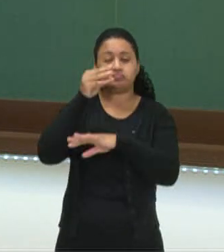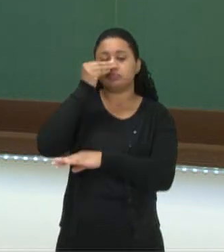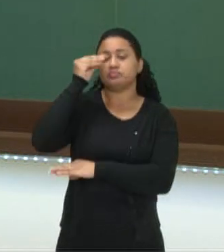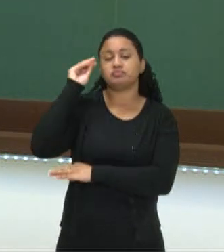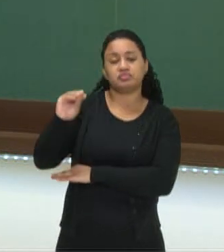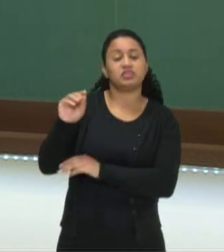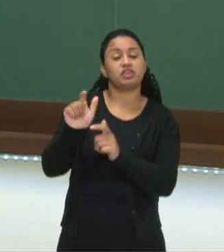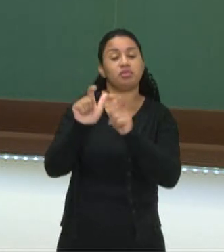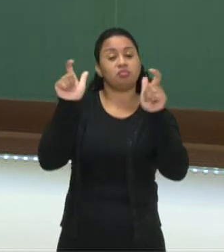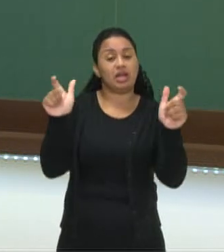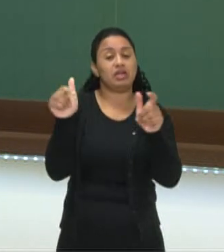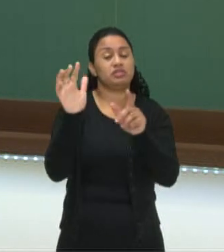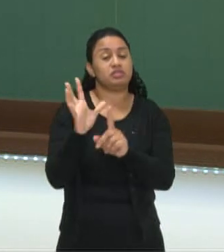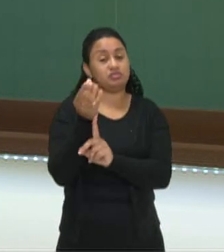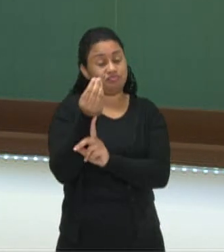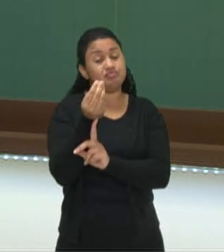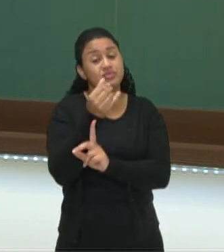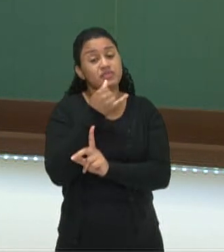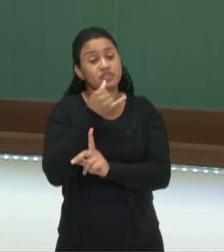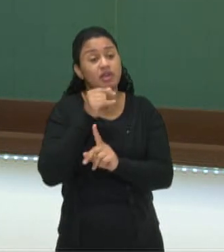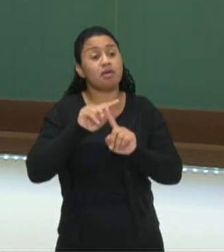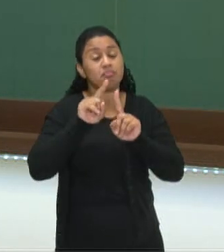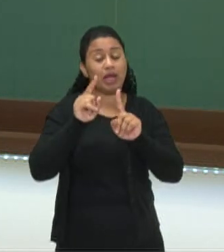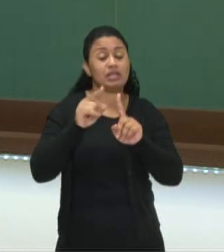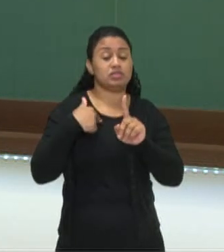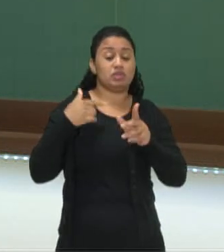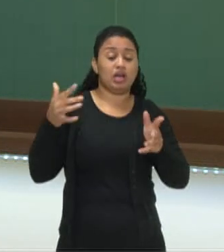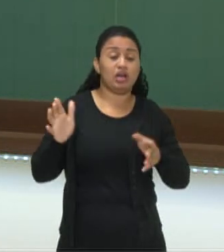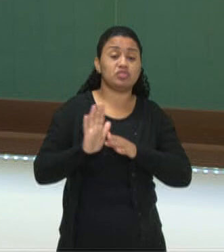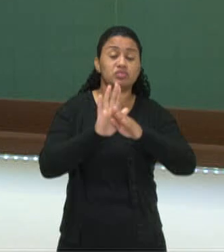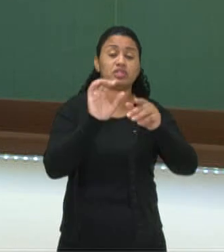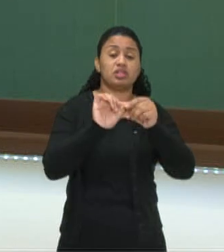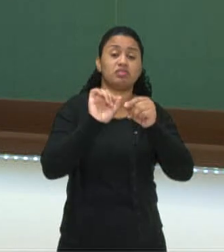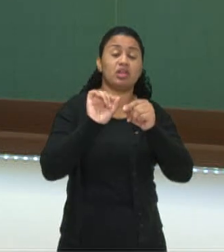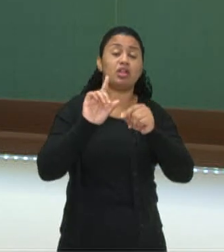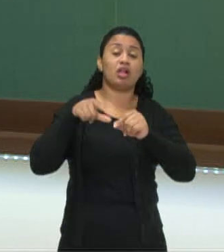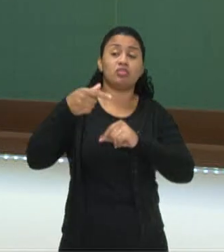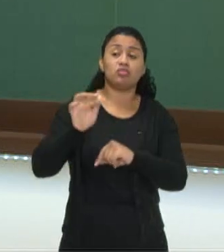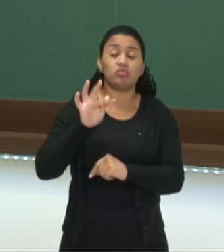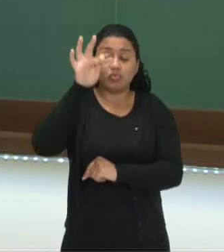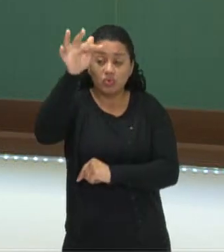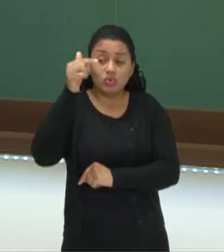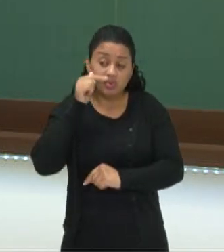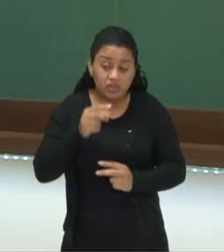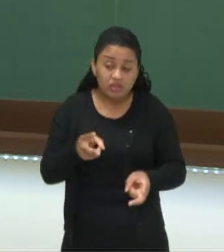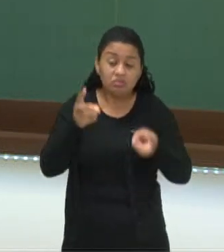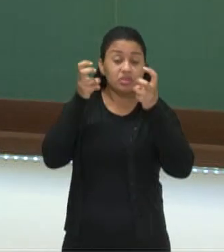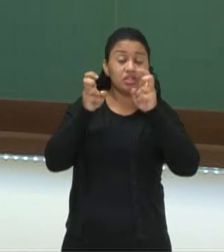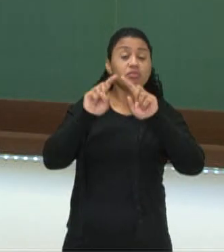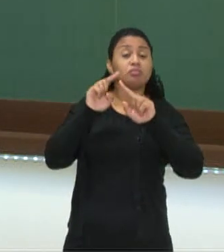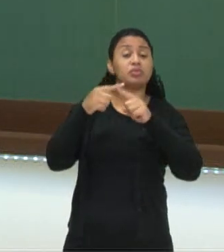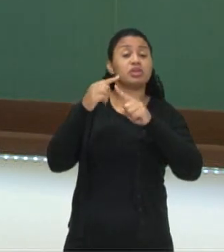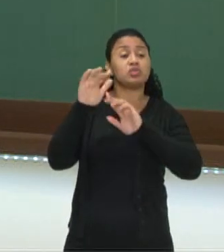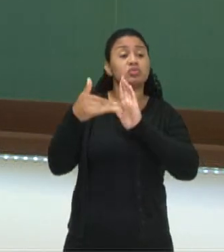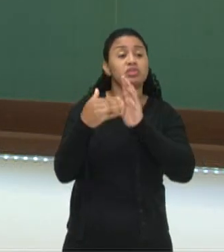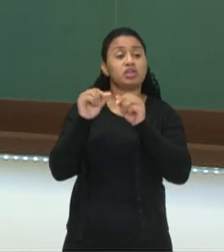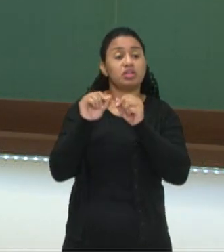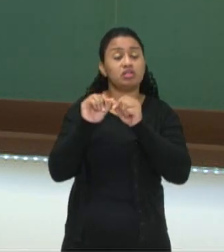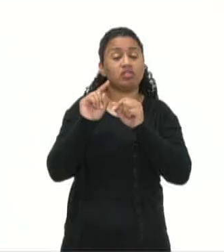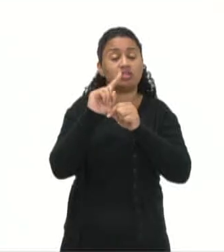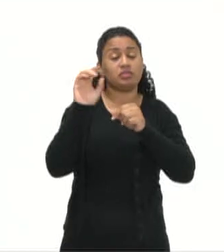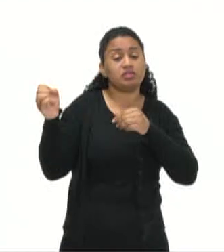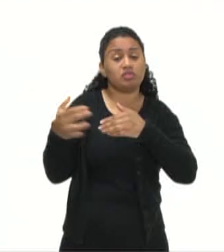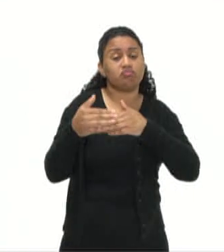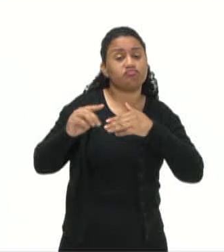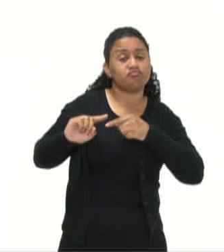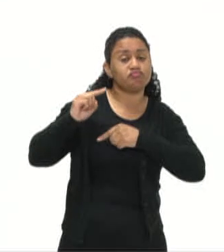infelizmente. Mas a grande contribuição dele vem no futuro, que toda essa tendência que ele faz vem trazendo um limiar para a nova geração. E nós